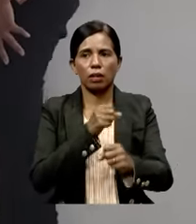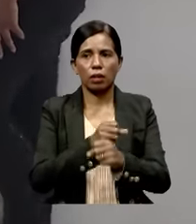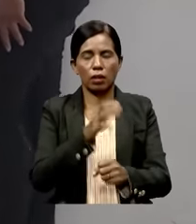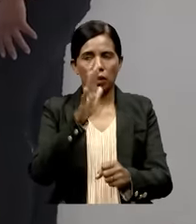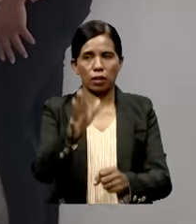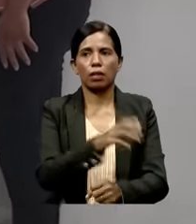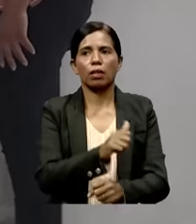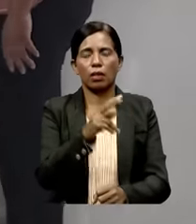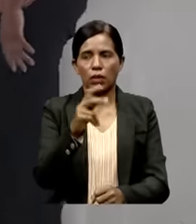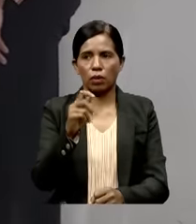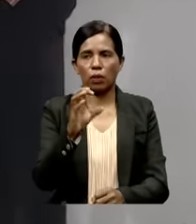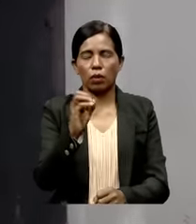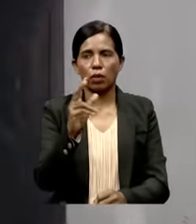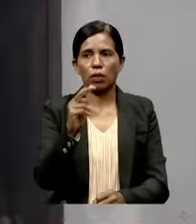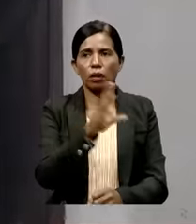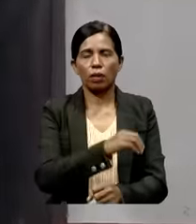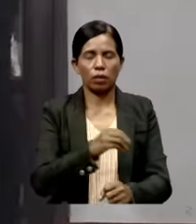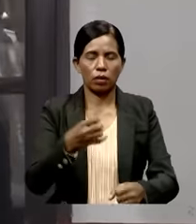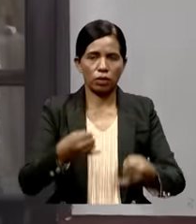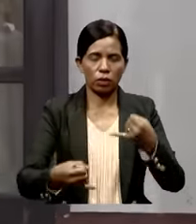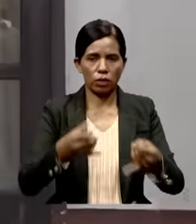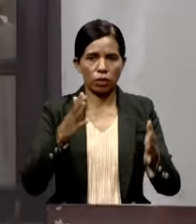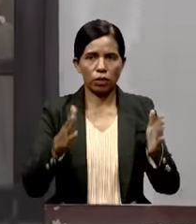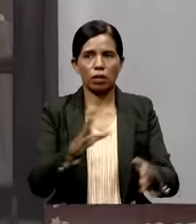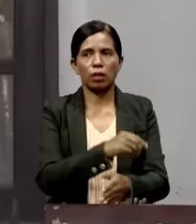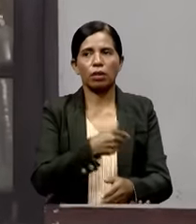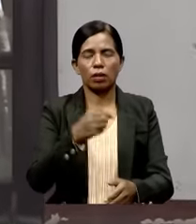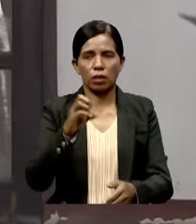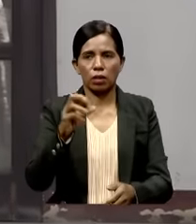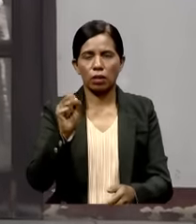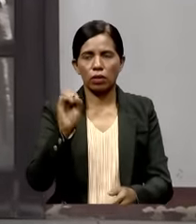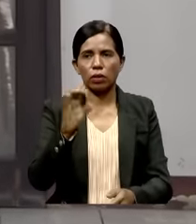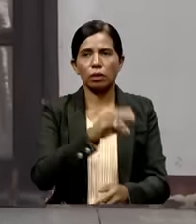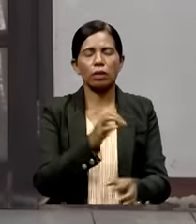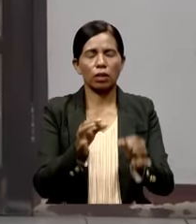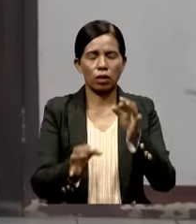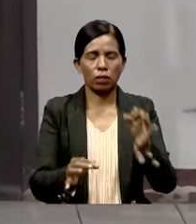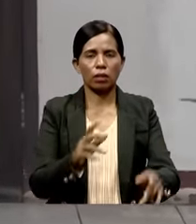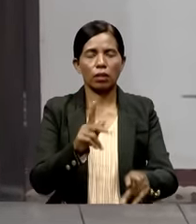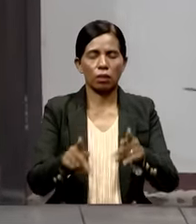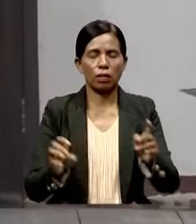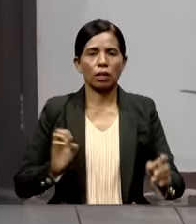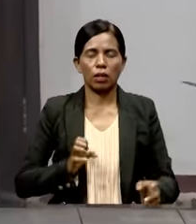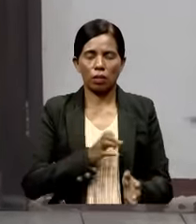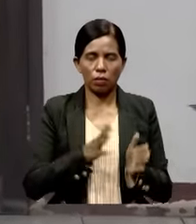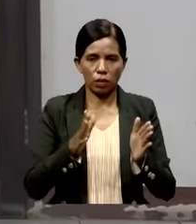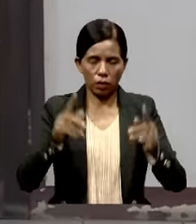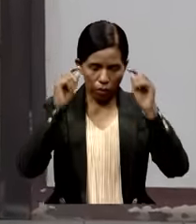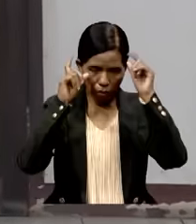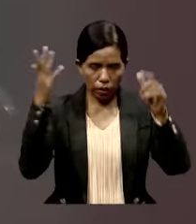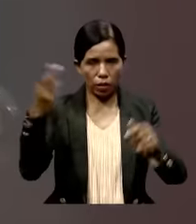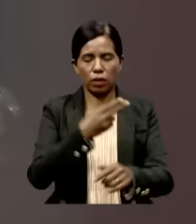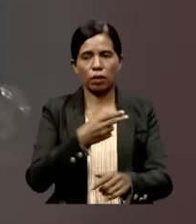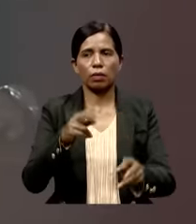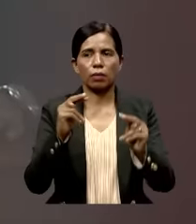arguido António da Conceição, no jurista Sérgio Dias Quinta Sateten, mas que arguido saiu na embaixador Timor-Leste de Indonésia,